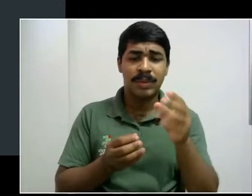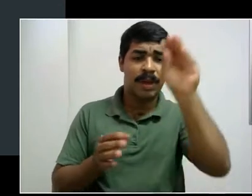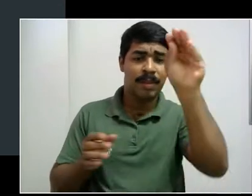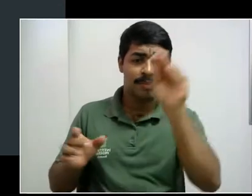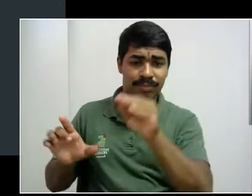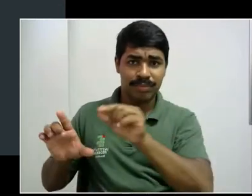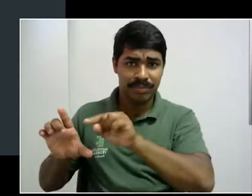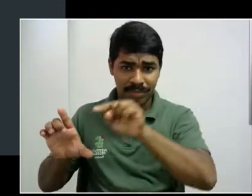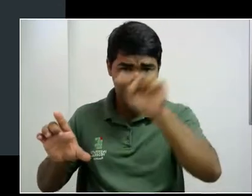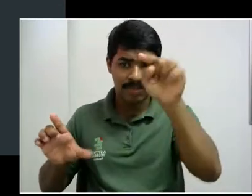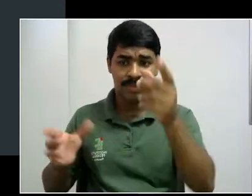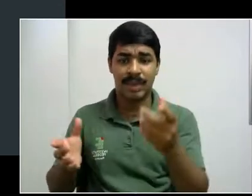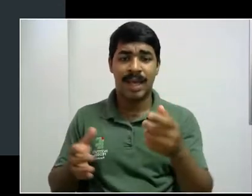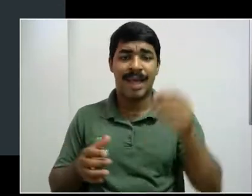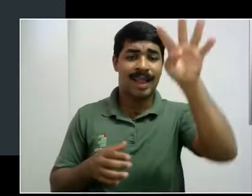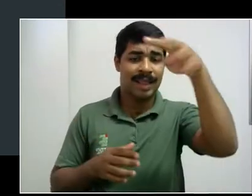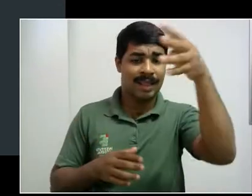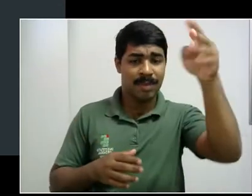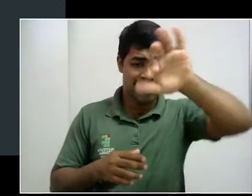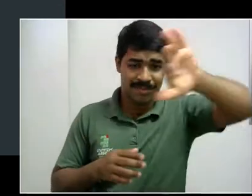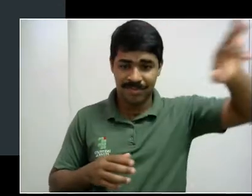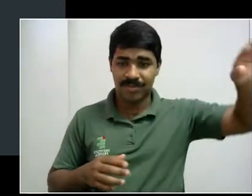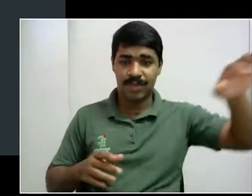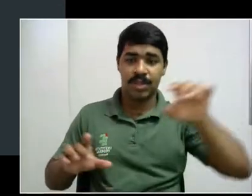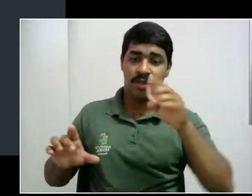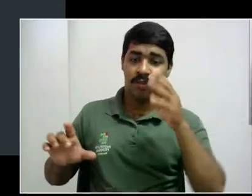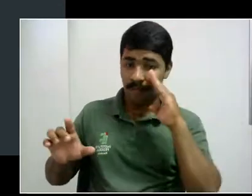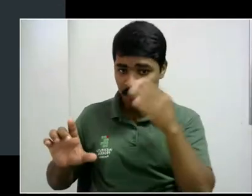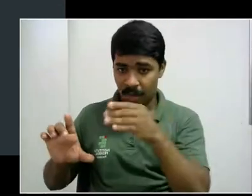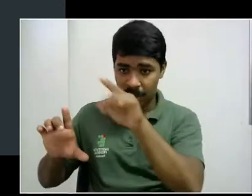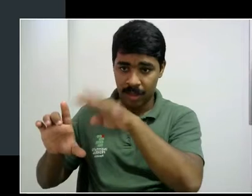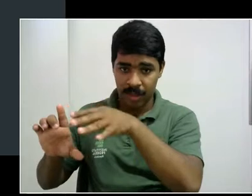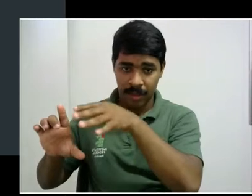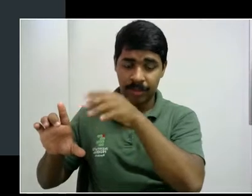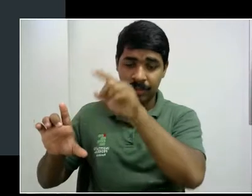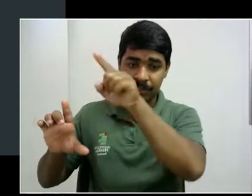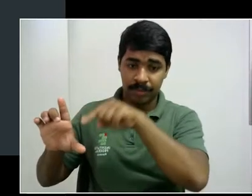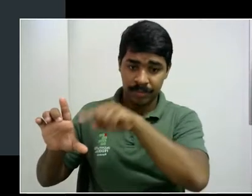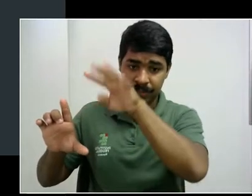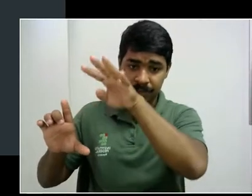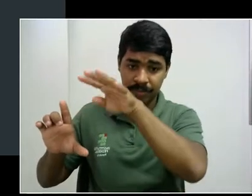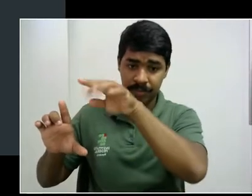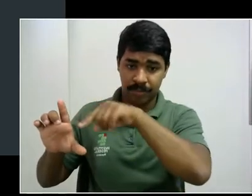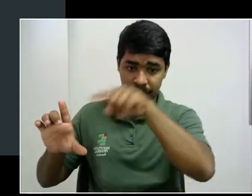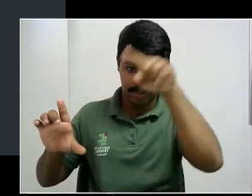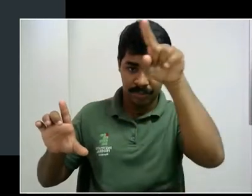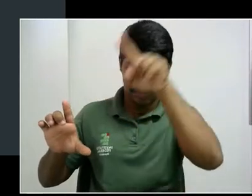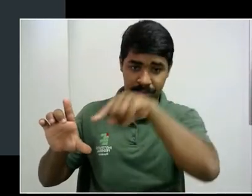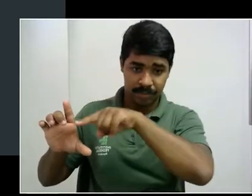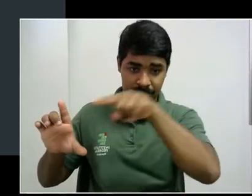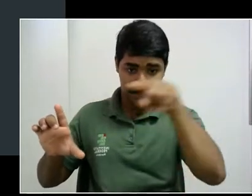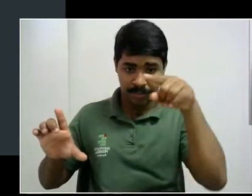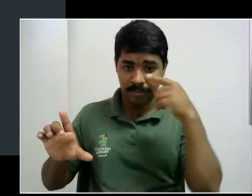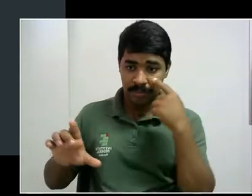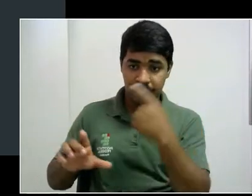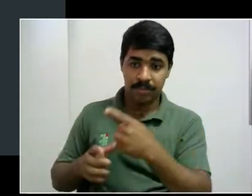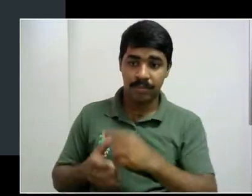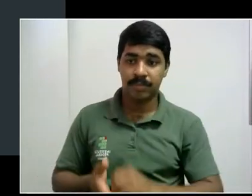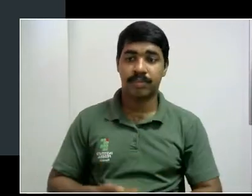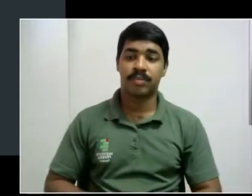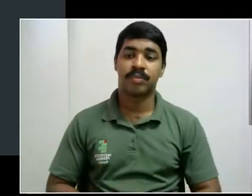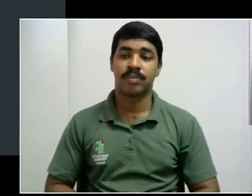sem usar a tabelinha ali. Tá? Então, ó, quais são esses pontos importantes? São dois pontos. Primeiro, é a função, ó, onde